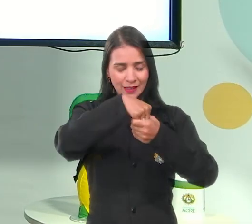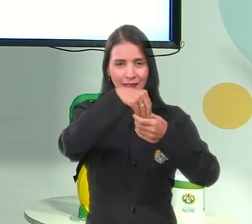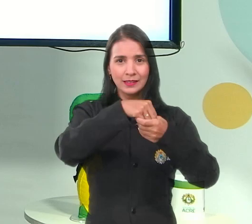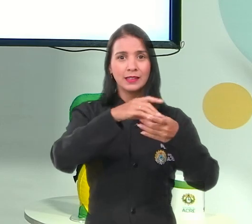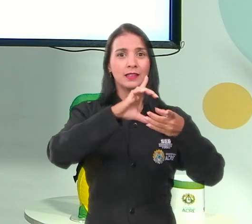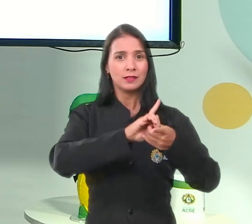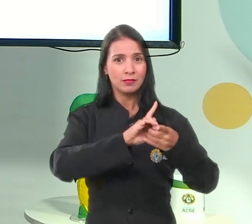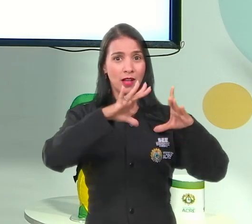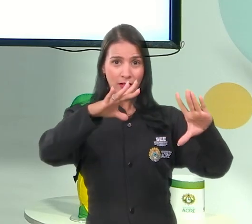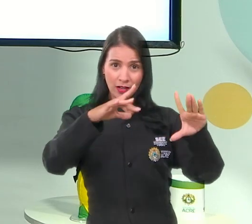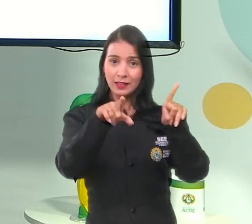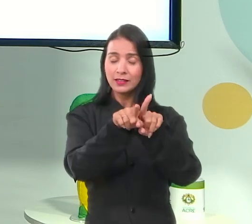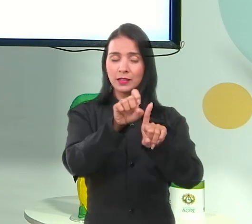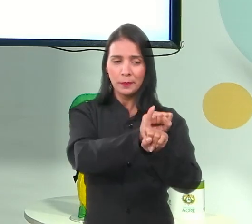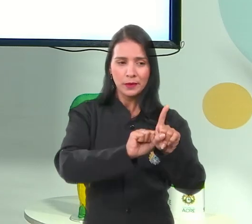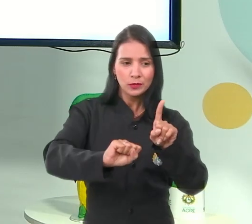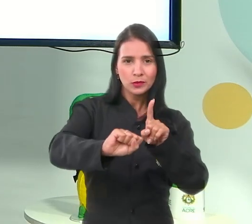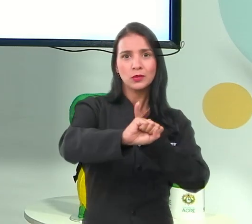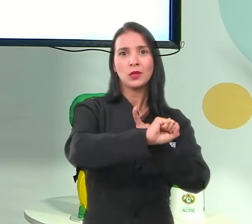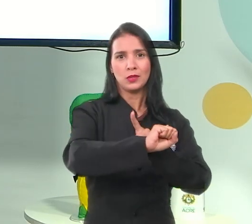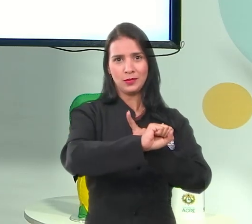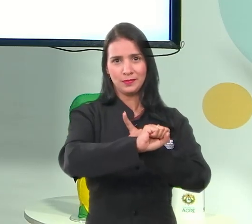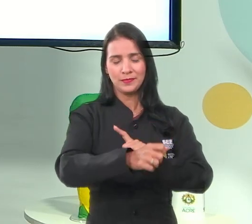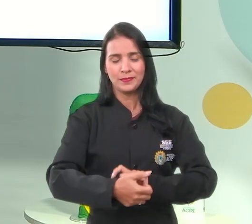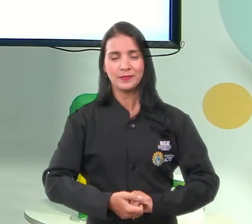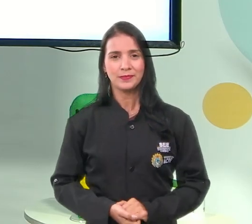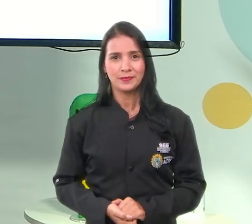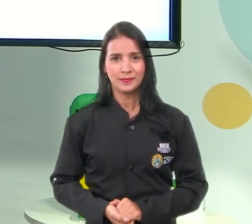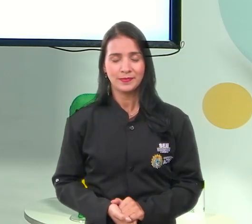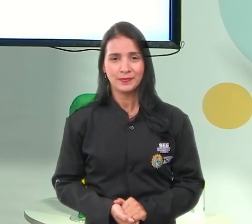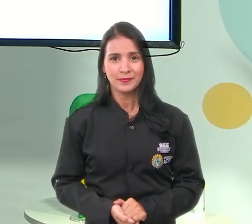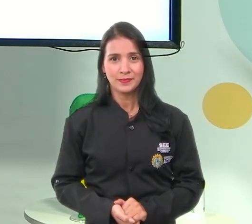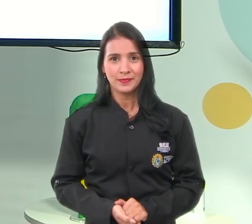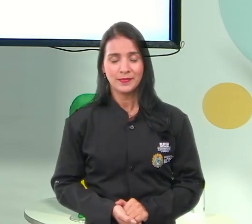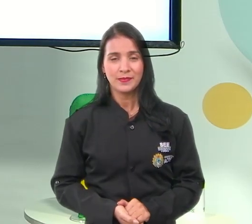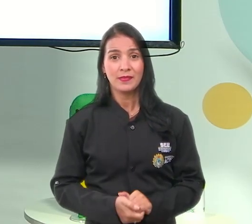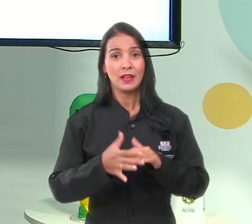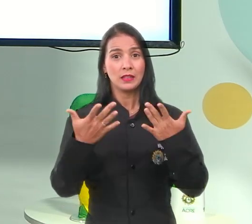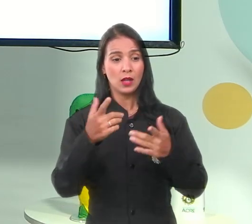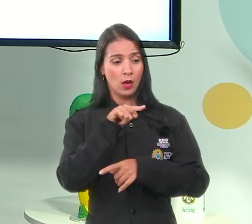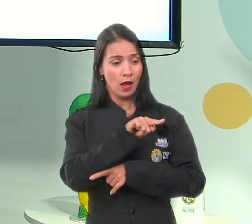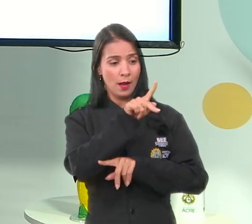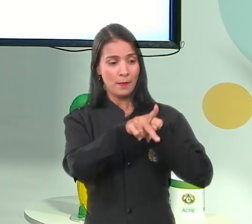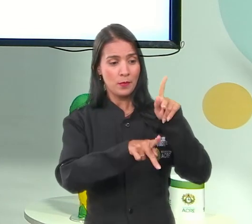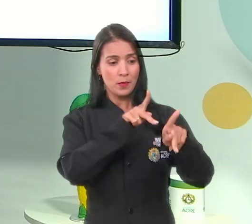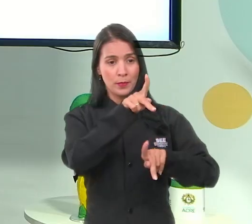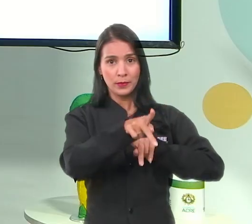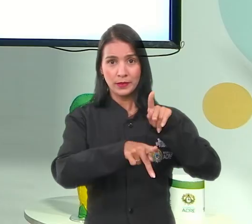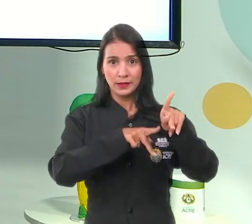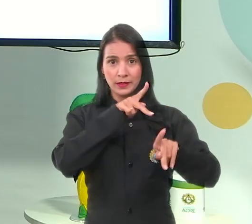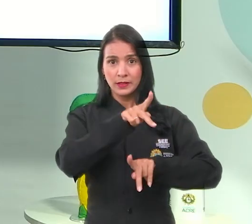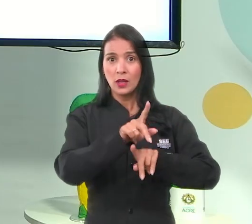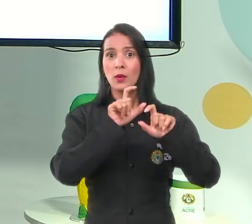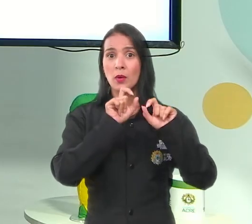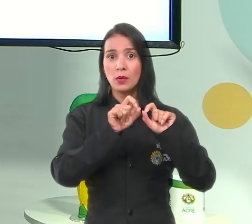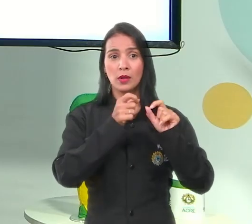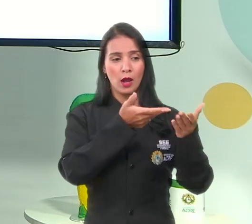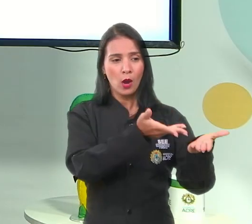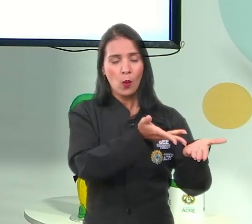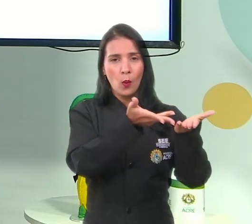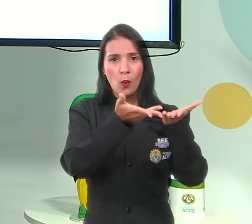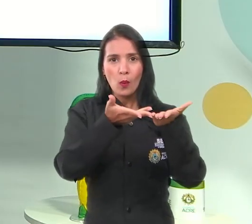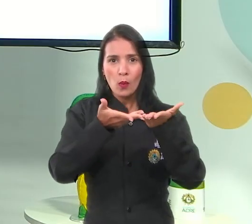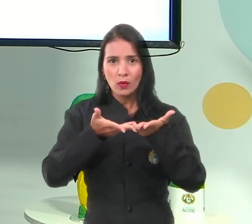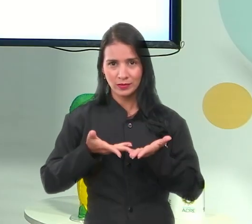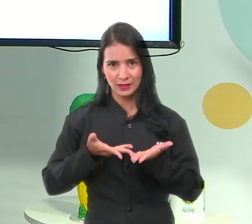de sociedades democráticas, em que a população ela é convidada, em